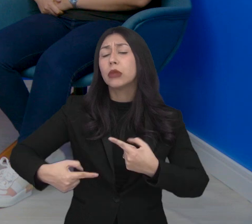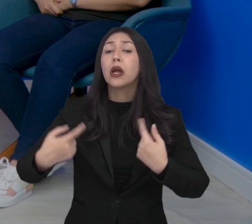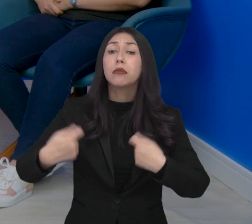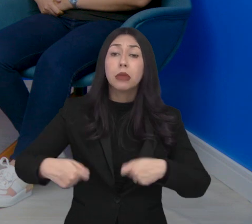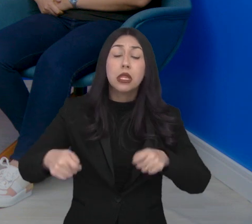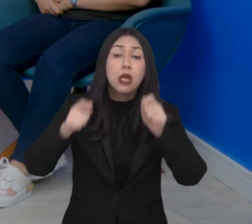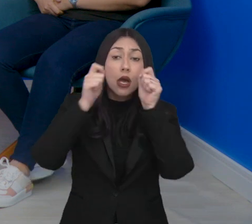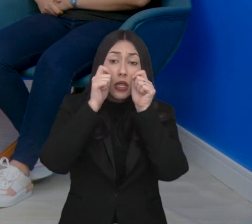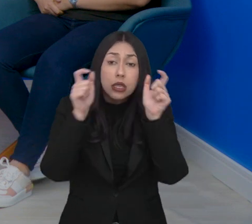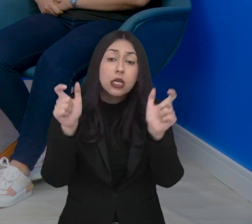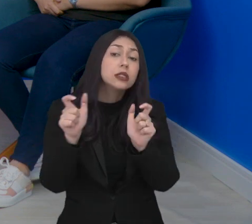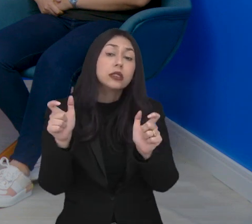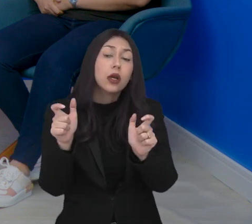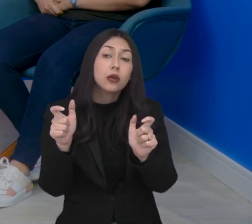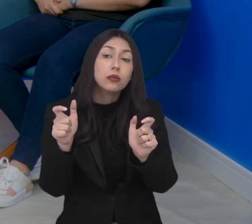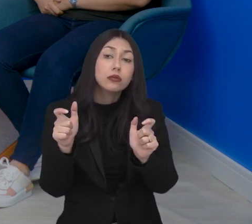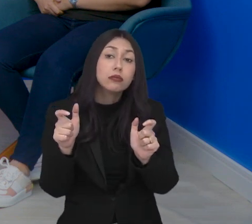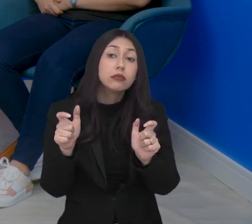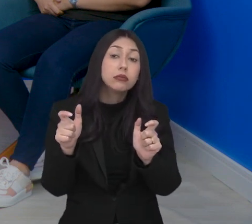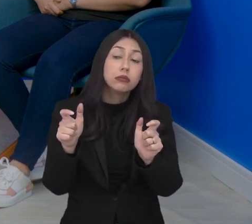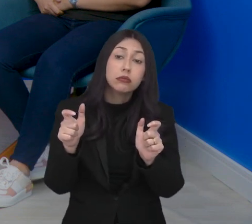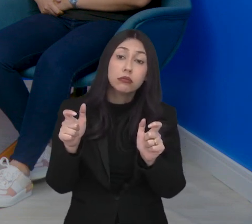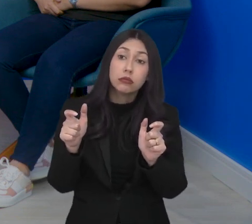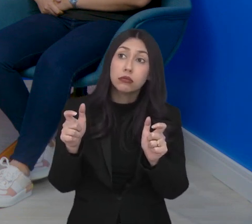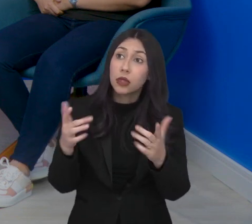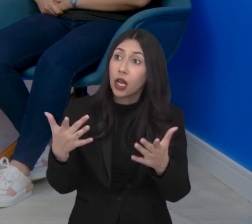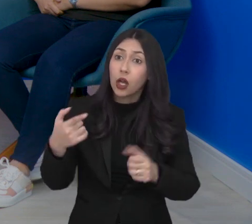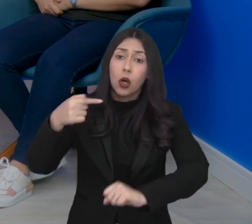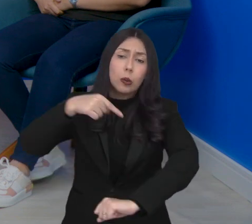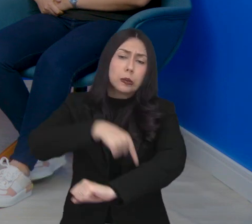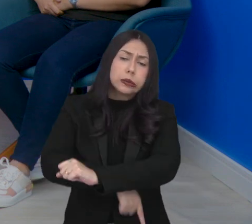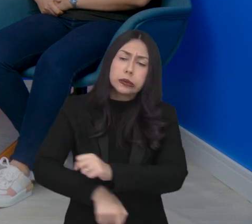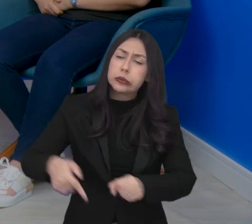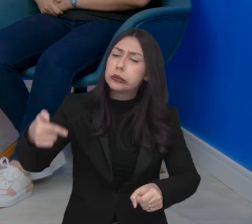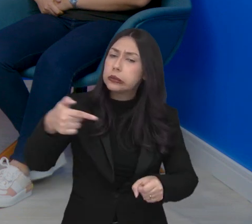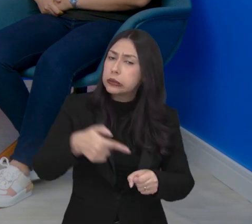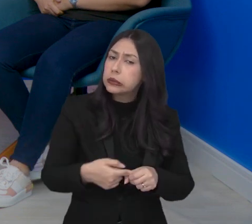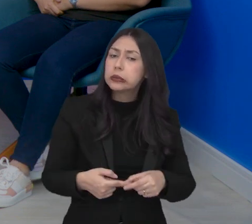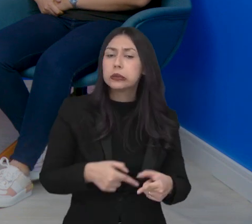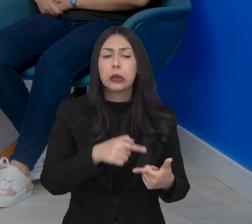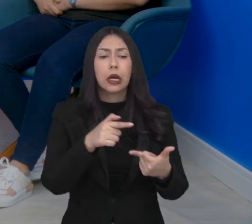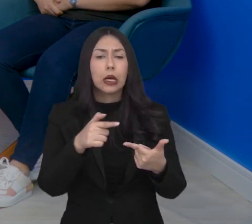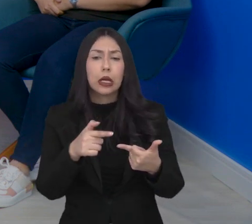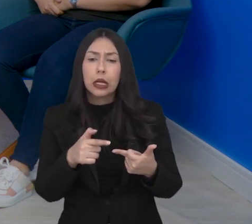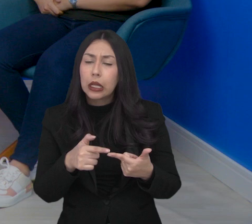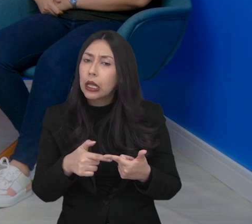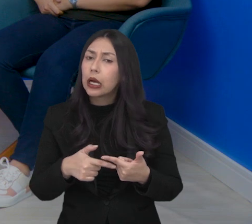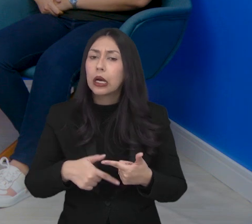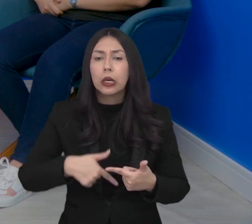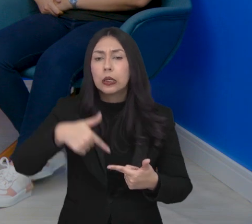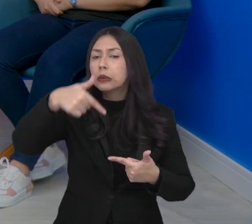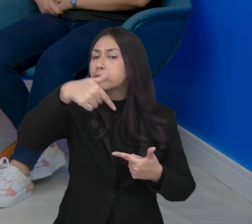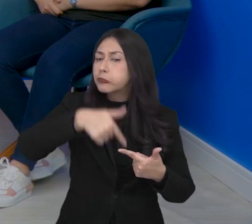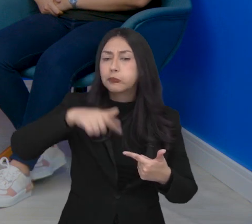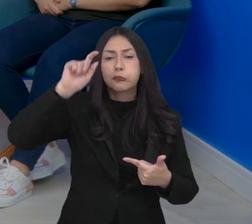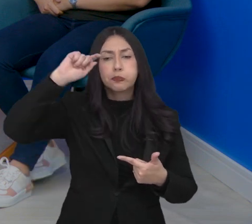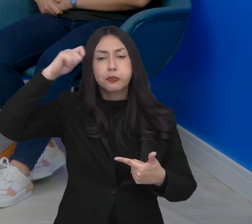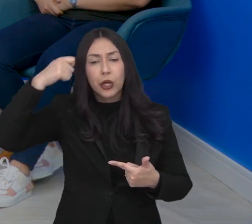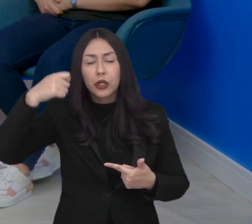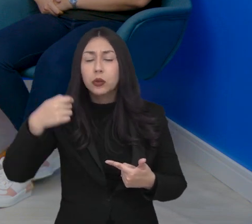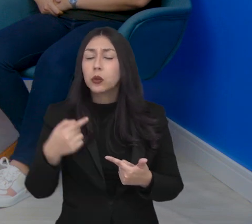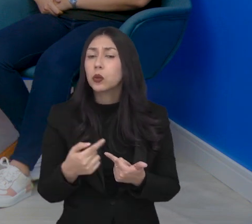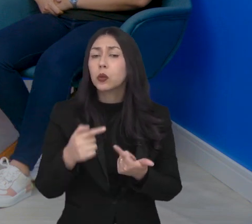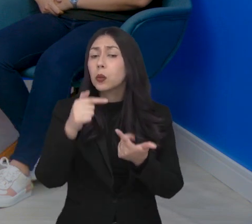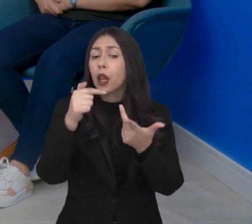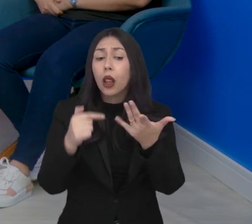que estar sempre atento, além da questão dos combustíveis fósseis, da questão do petróleo em si, que também fazem parte